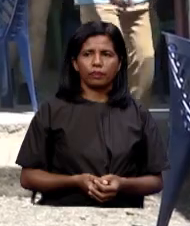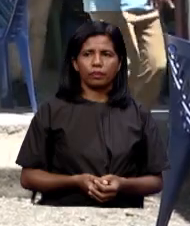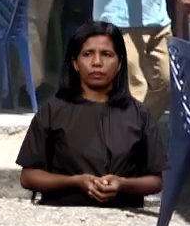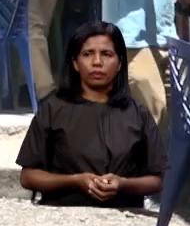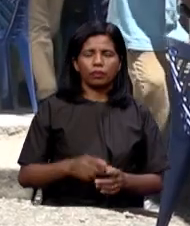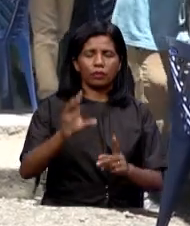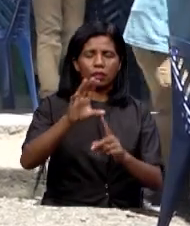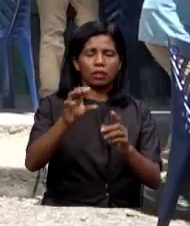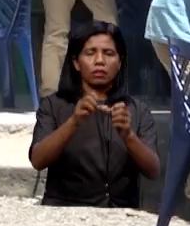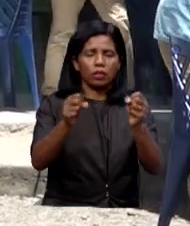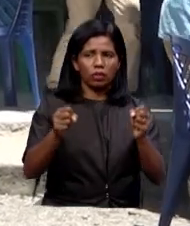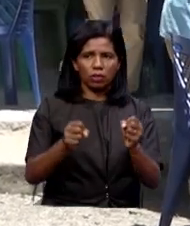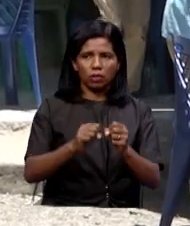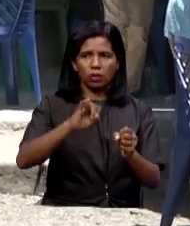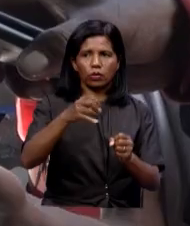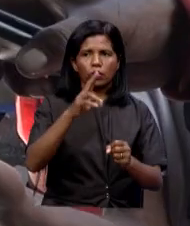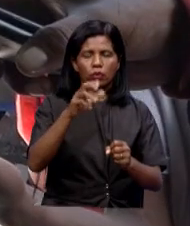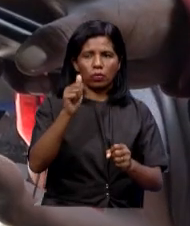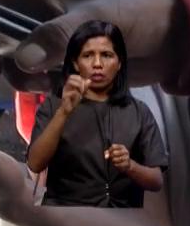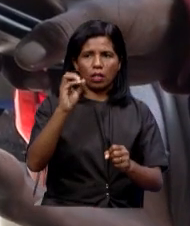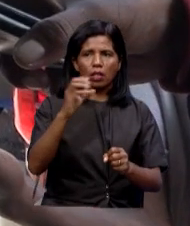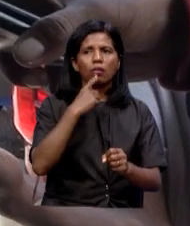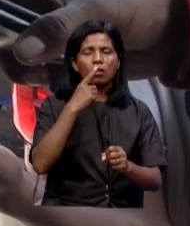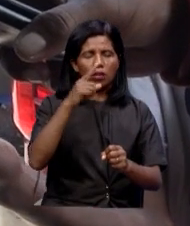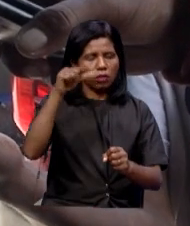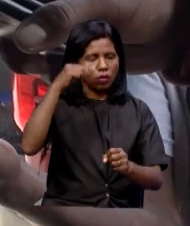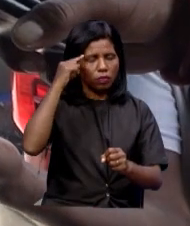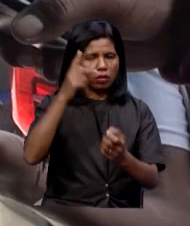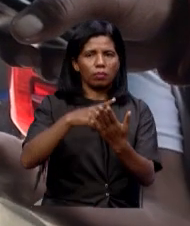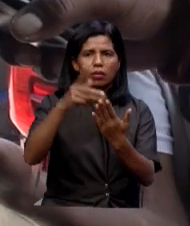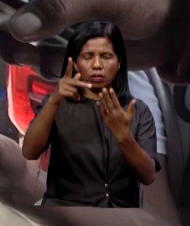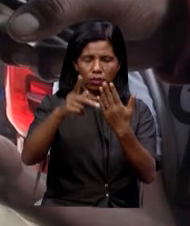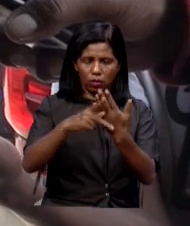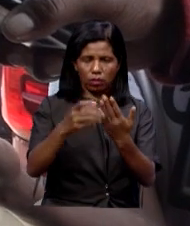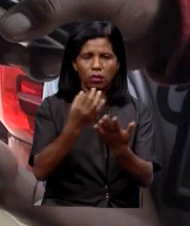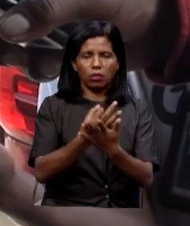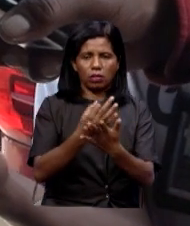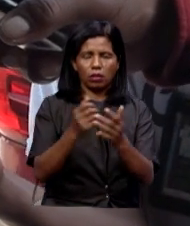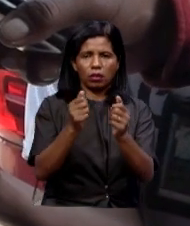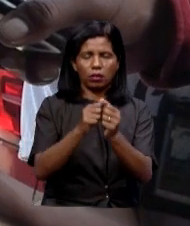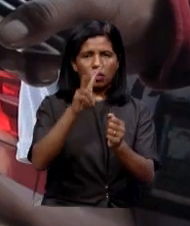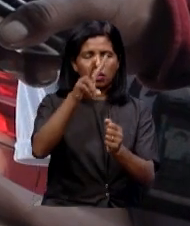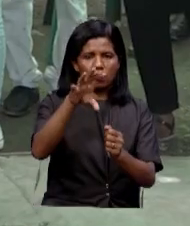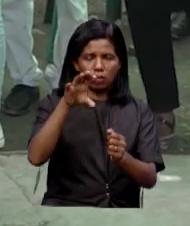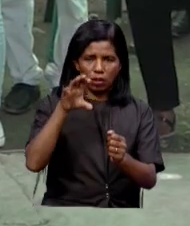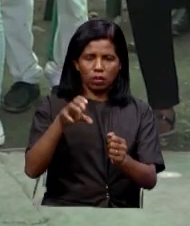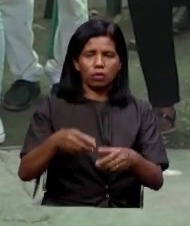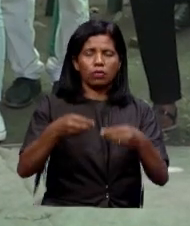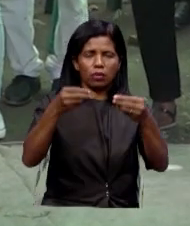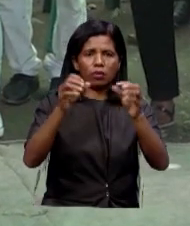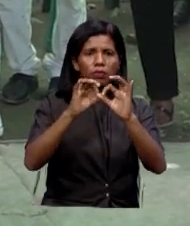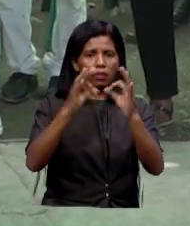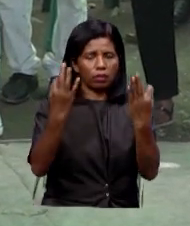Chef Sukubida Santana, João Paulo Hateten, governo e programa subsídio fim do ano com montante dólar americano a Tusrua, nebe